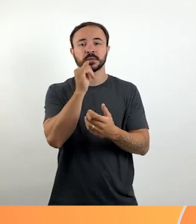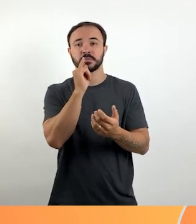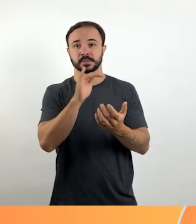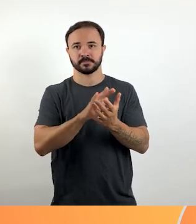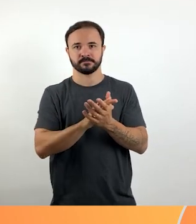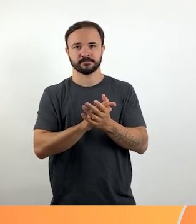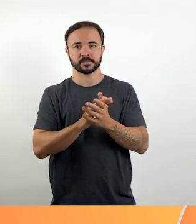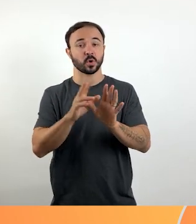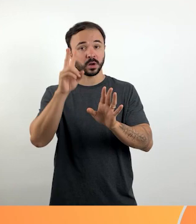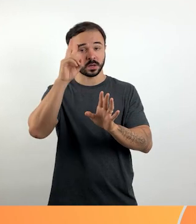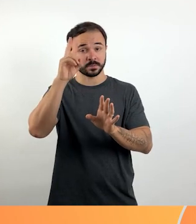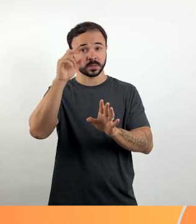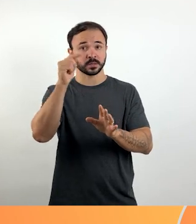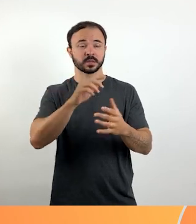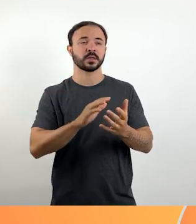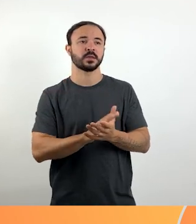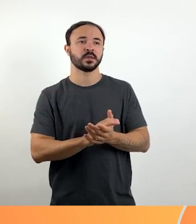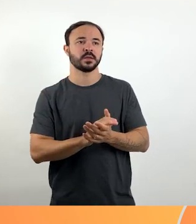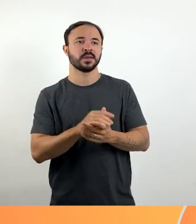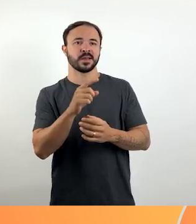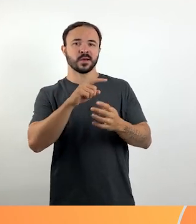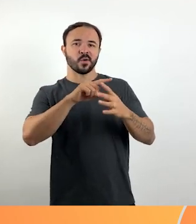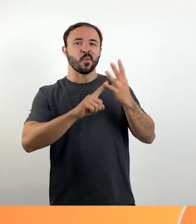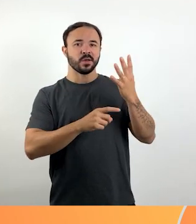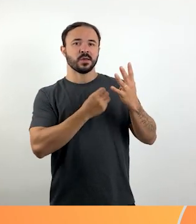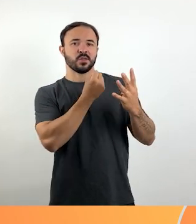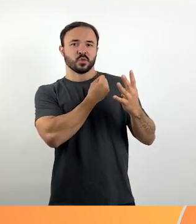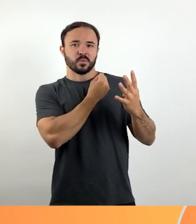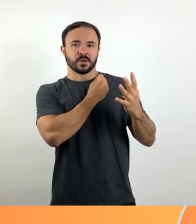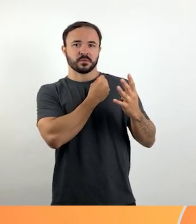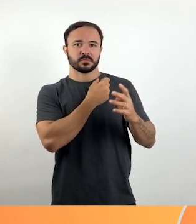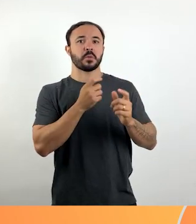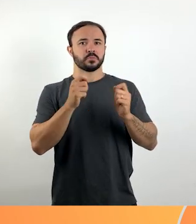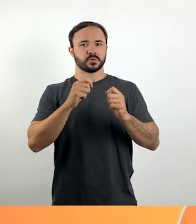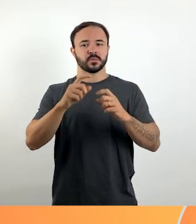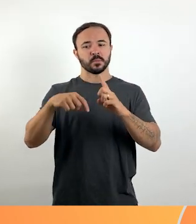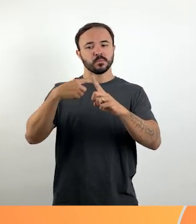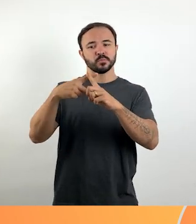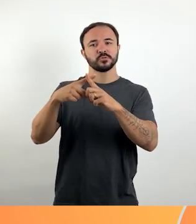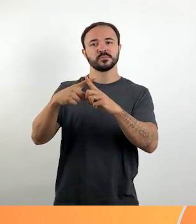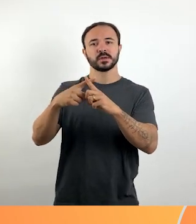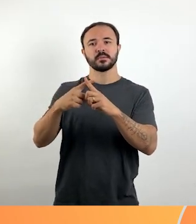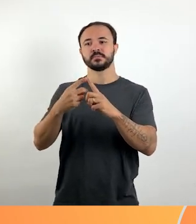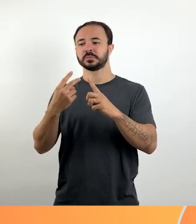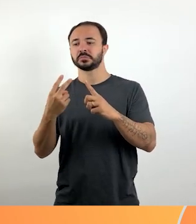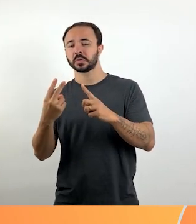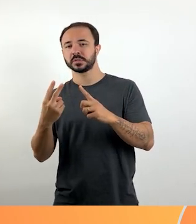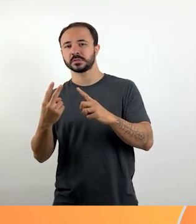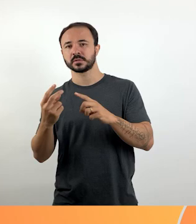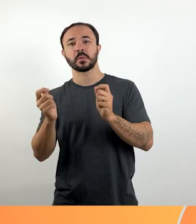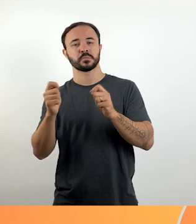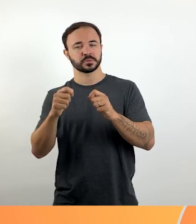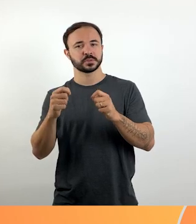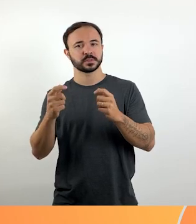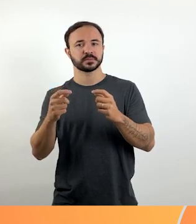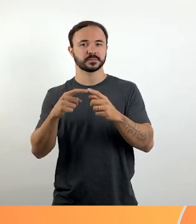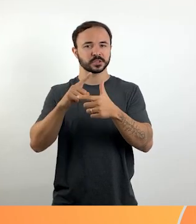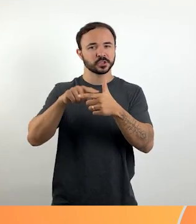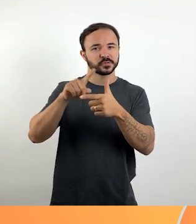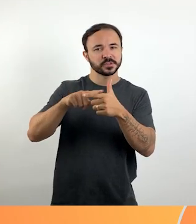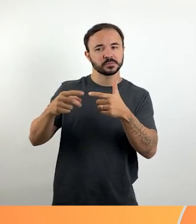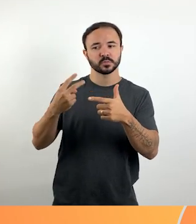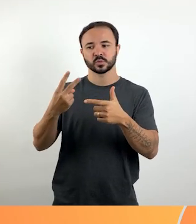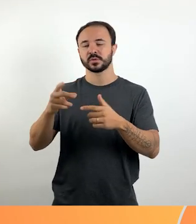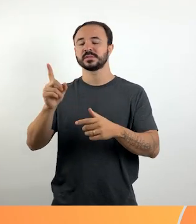que se esses números eles são múltiplos de 2, quando a gente for formar a soma, tem que ser números múltiplos